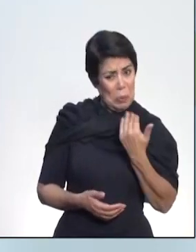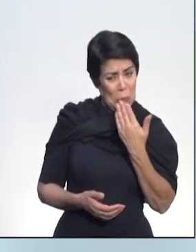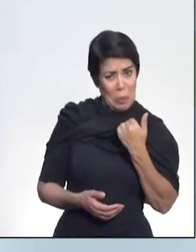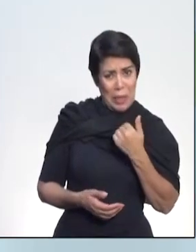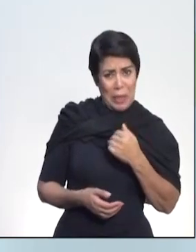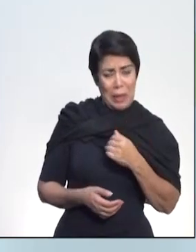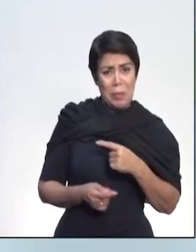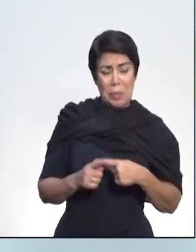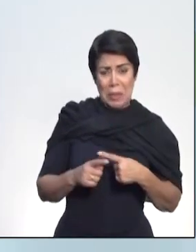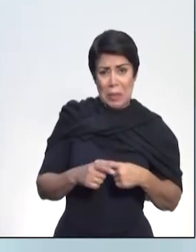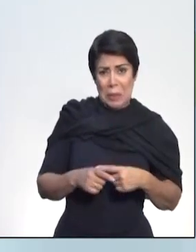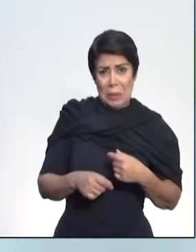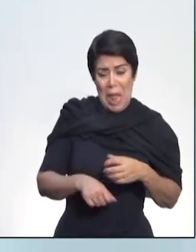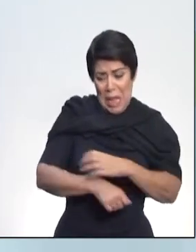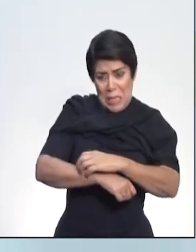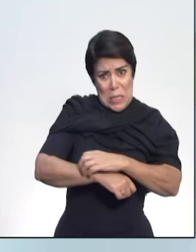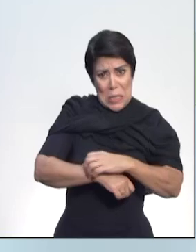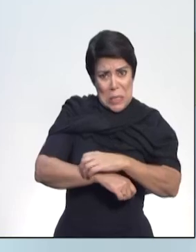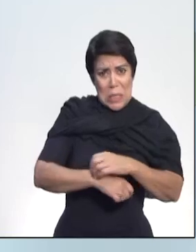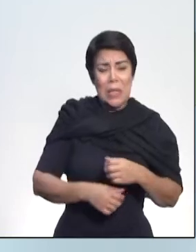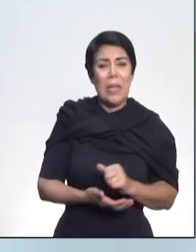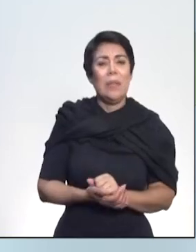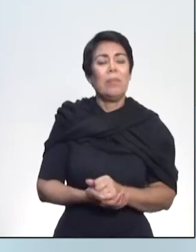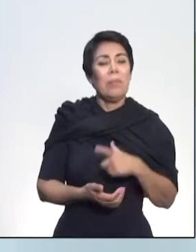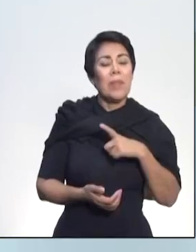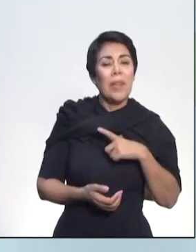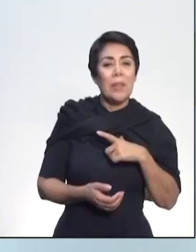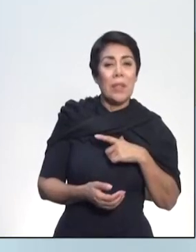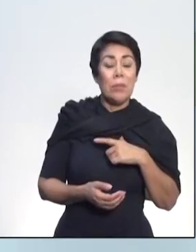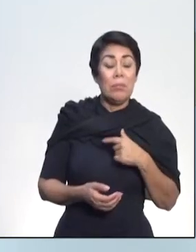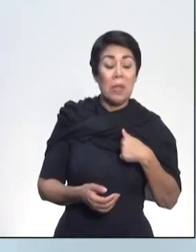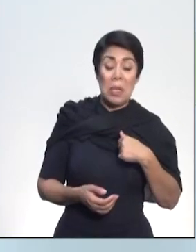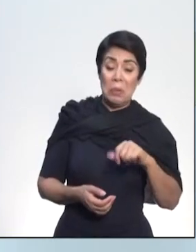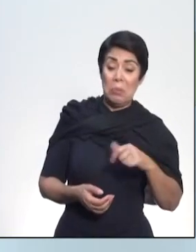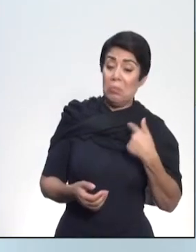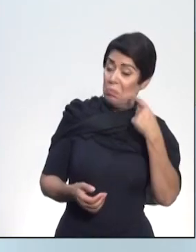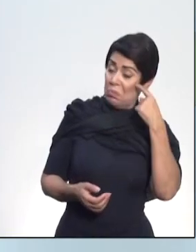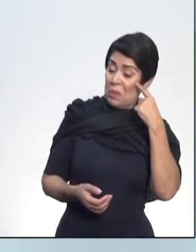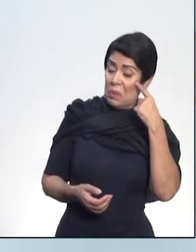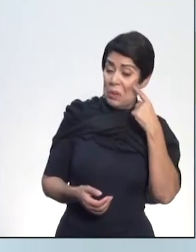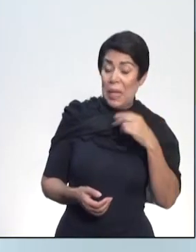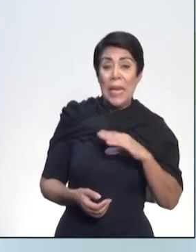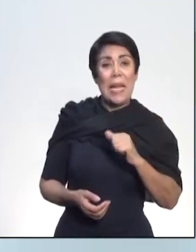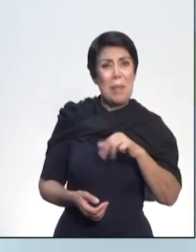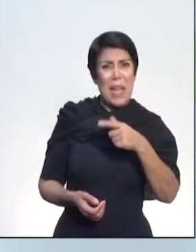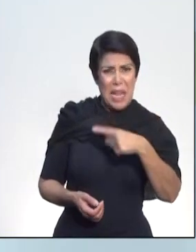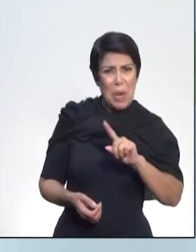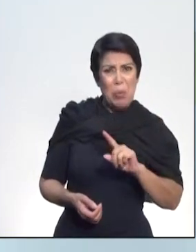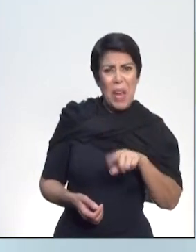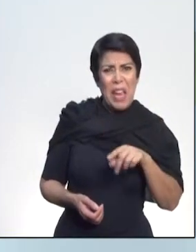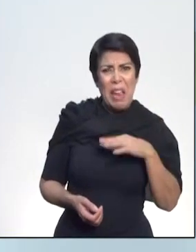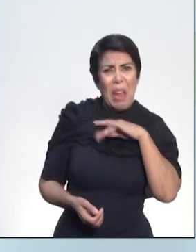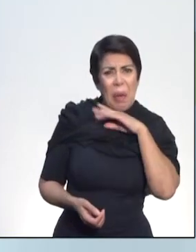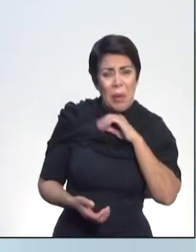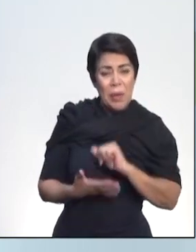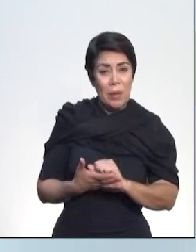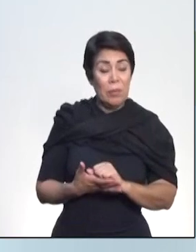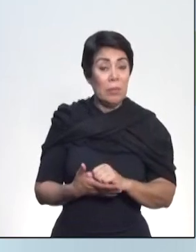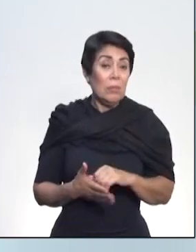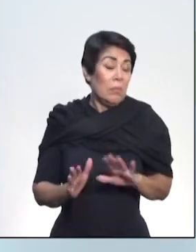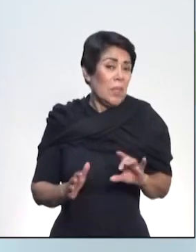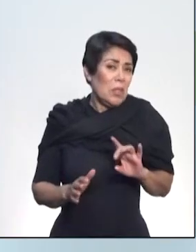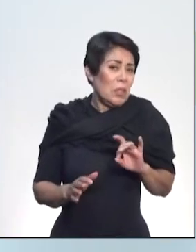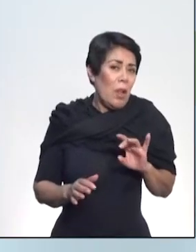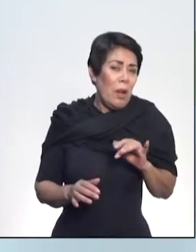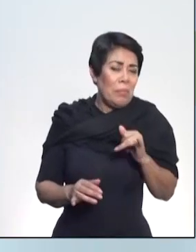sou alérgica. Então, o juízo de valor que eu faço em relação ao camarão é ruim. Obviamente, eu dei um exemplo